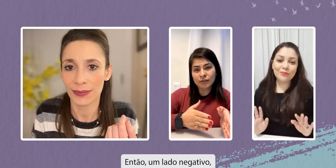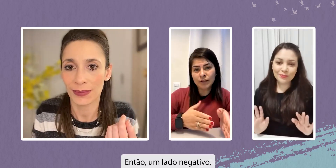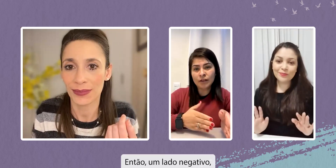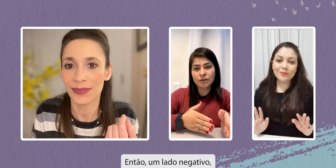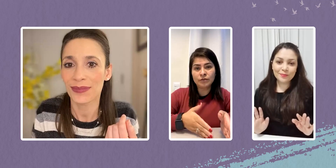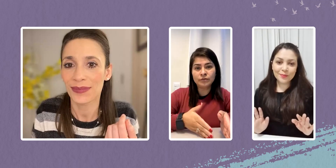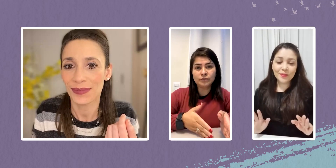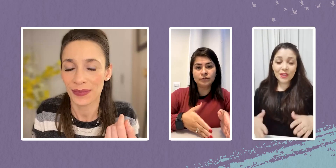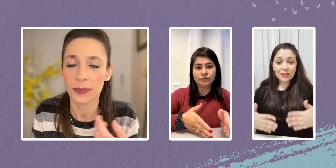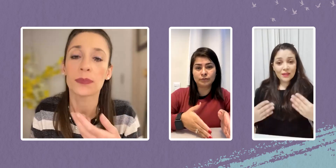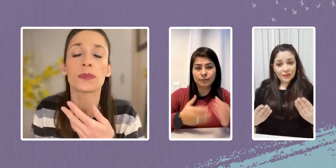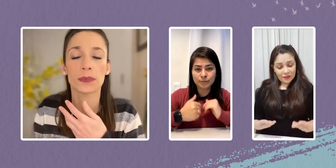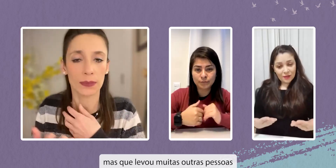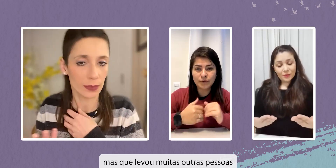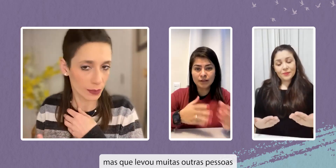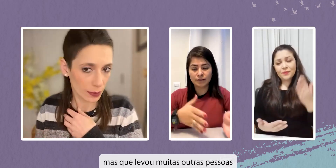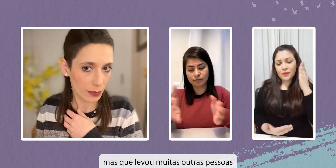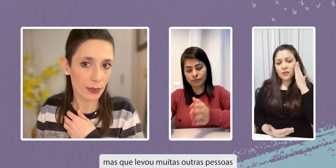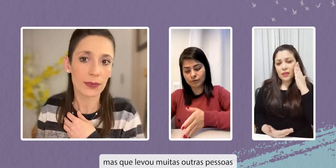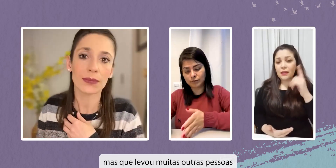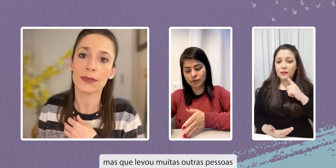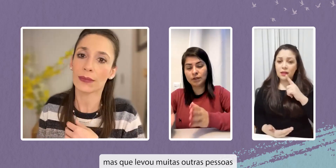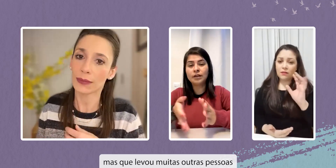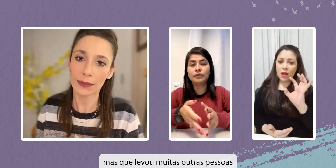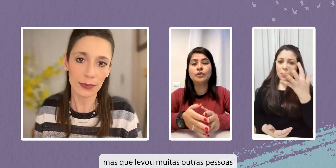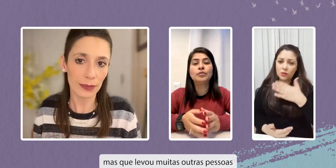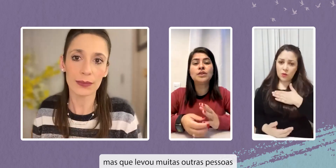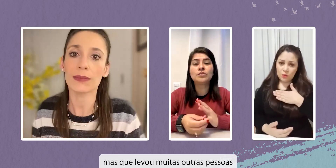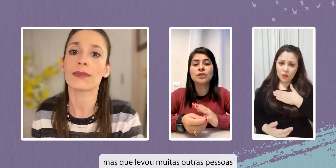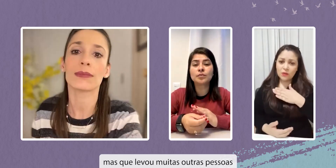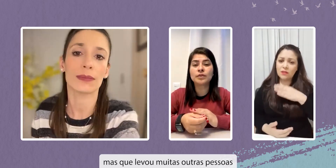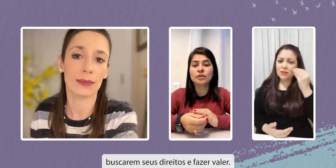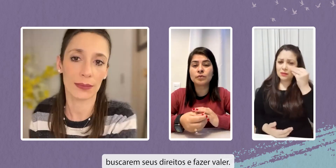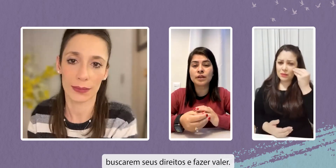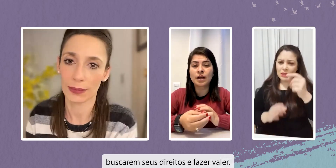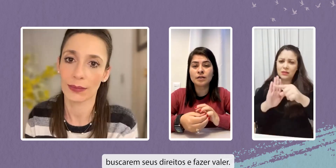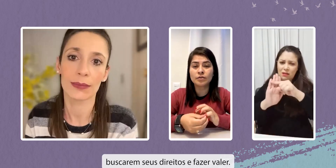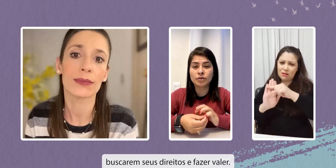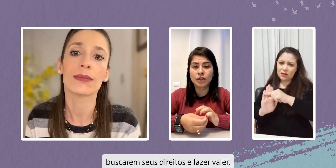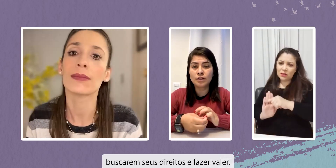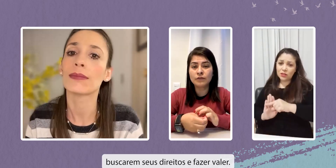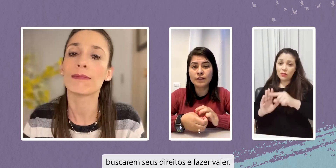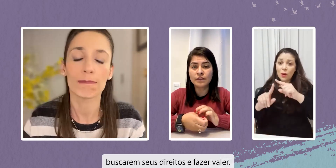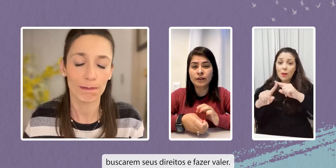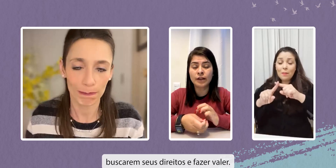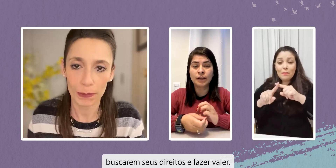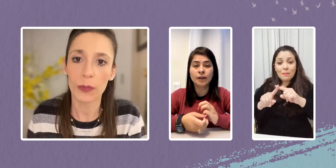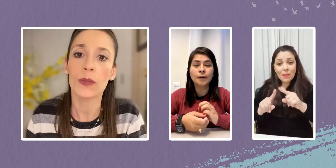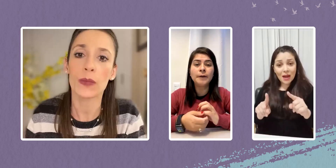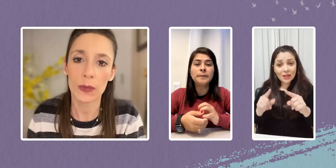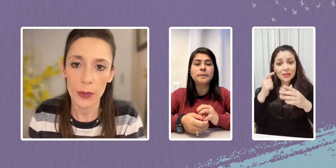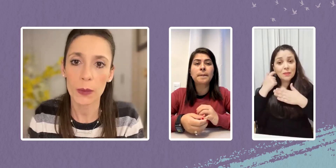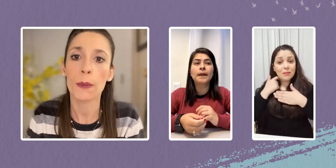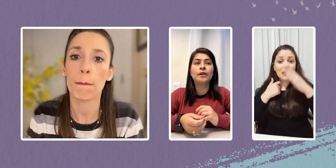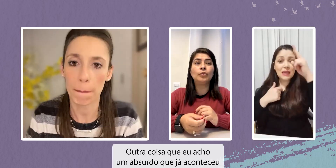por um lado negativo, mas que levou muitas outras pessoas buscarem seus direitos e fazer valer,